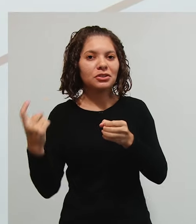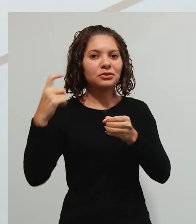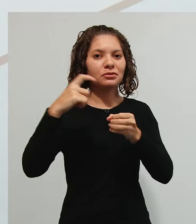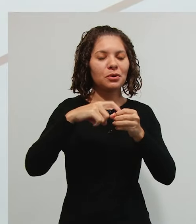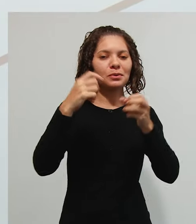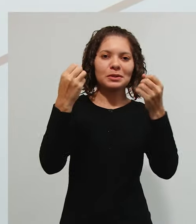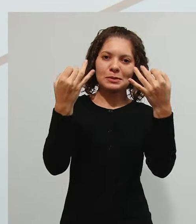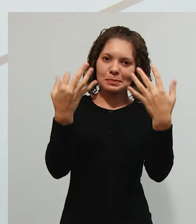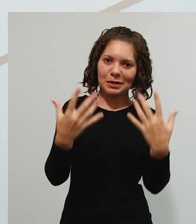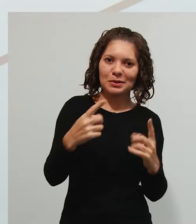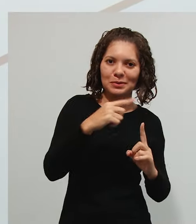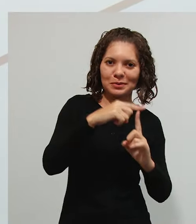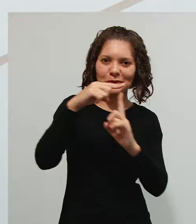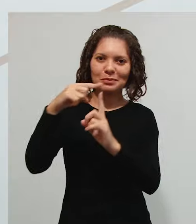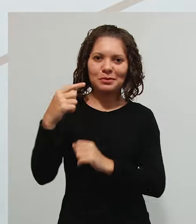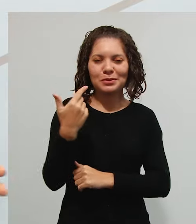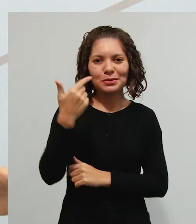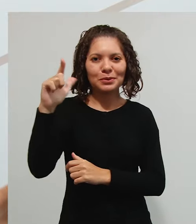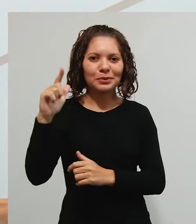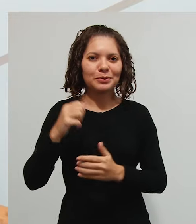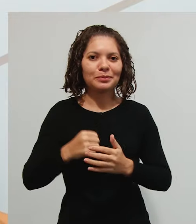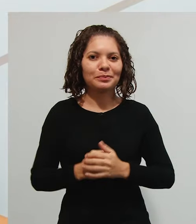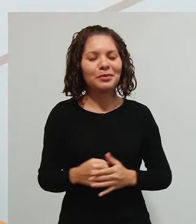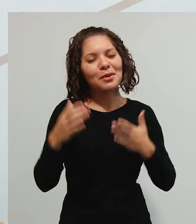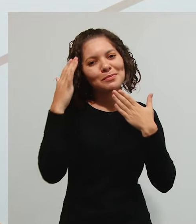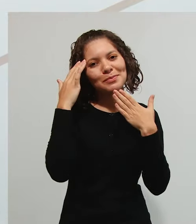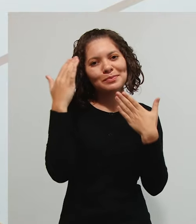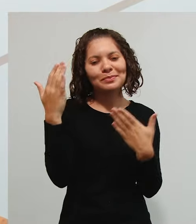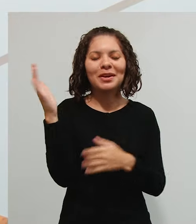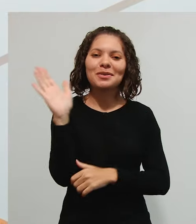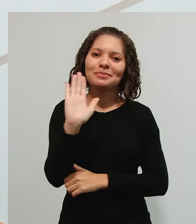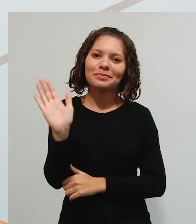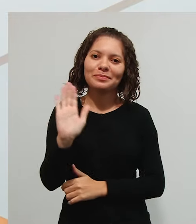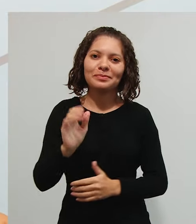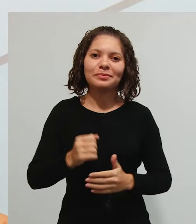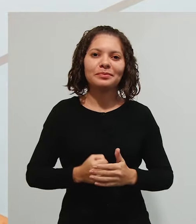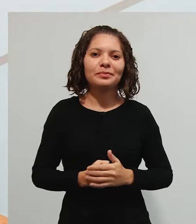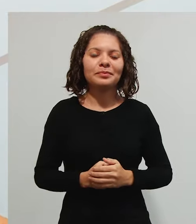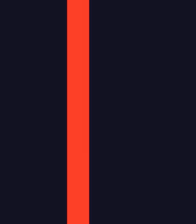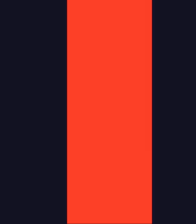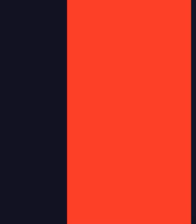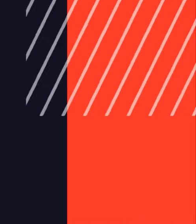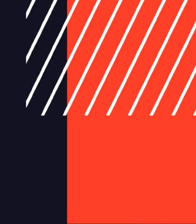outras espécies tributárias aguardo vocês e muito obrigada até a próxima